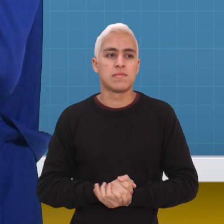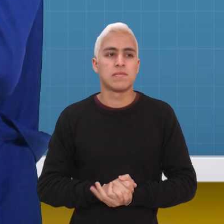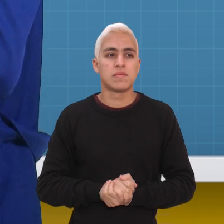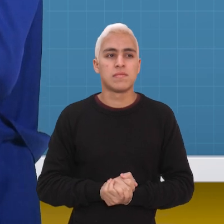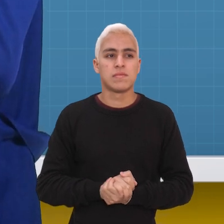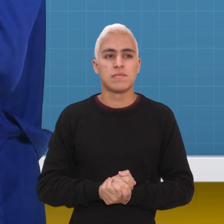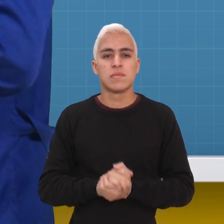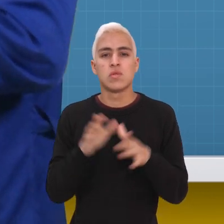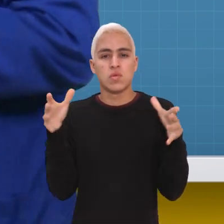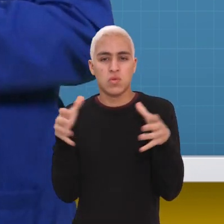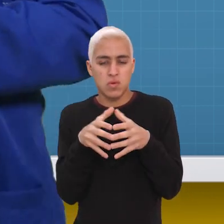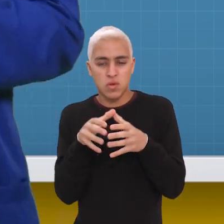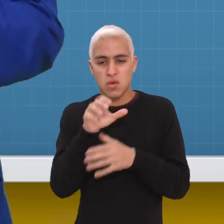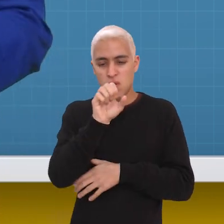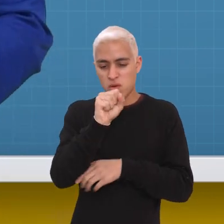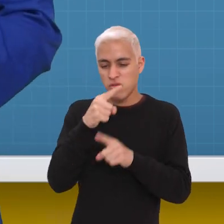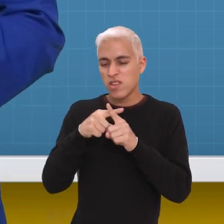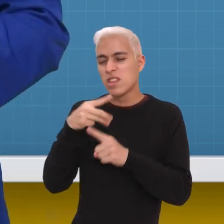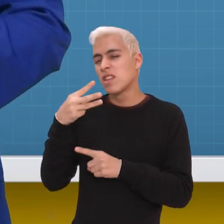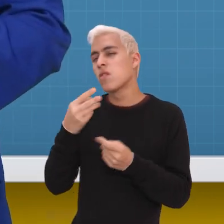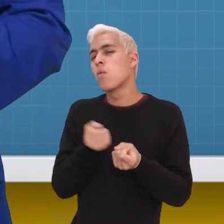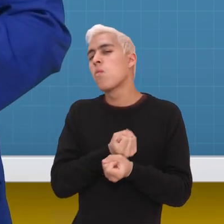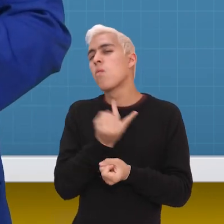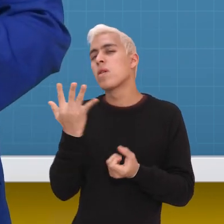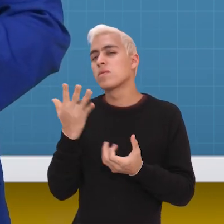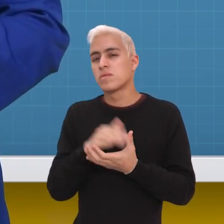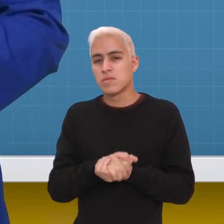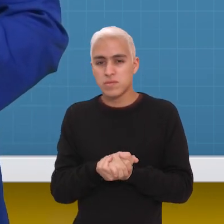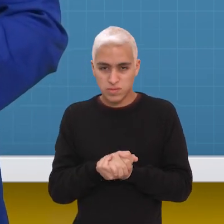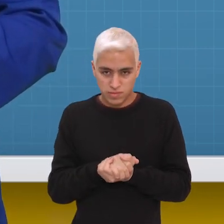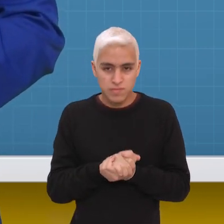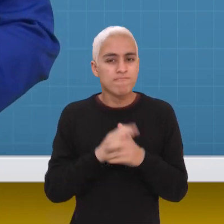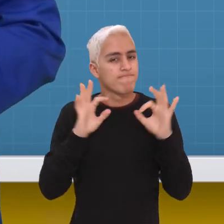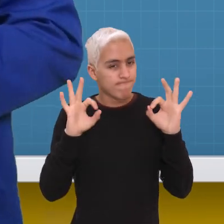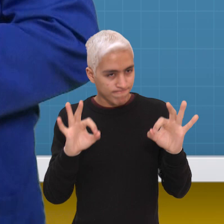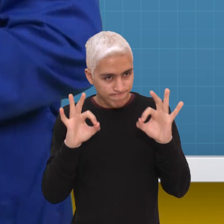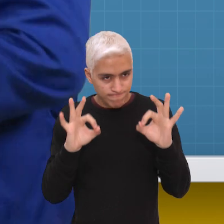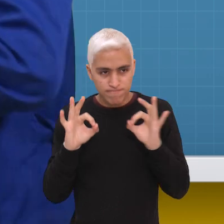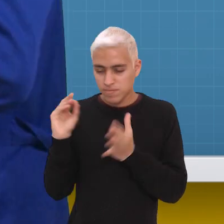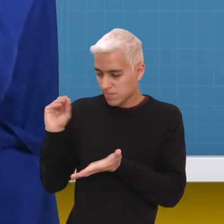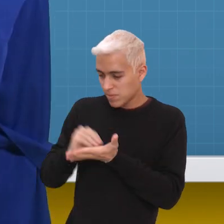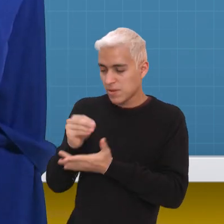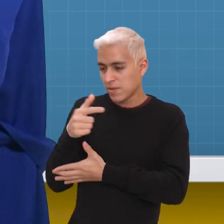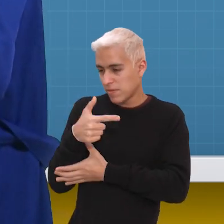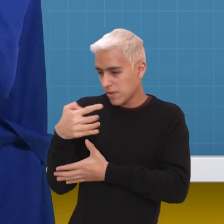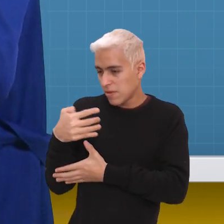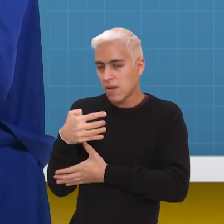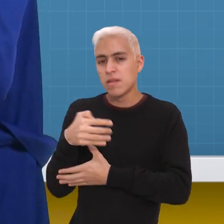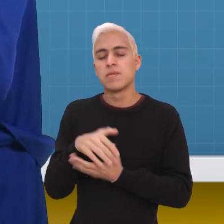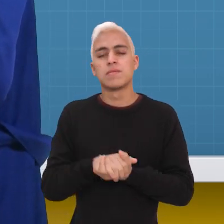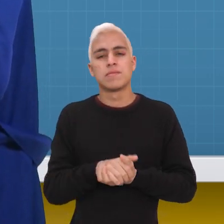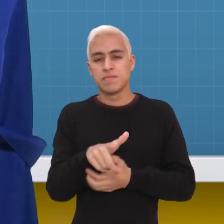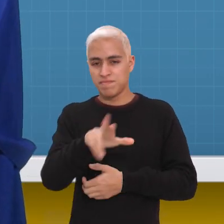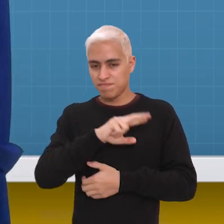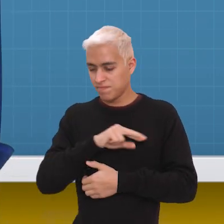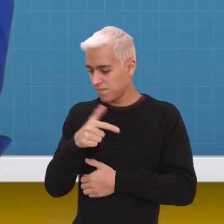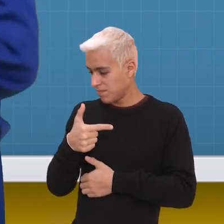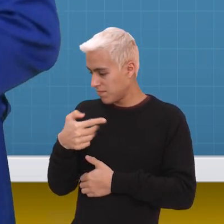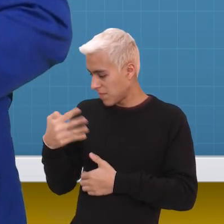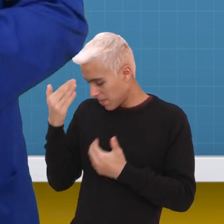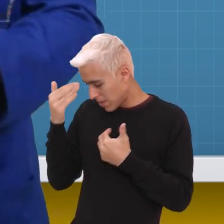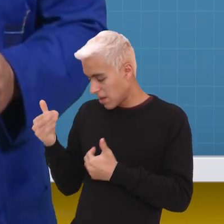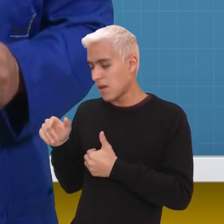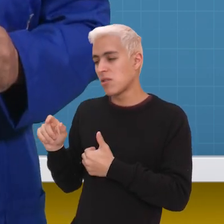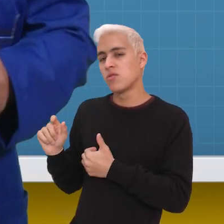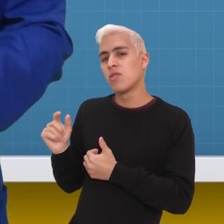Isso. Turma, quanto é 8 vezes 3 mesmo? Isso mesmo. Registra lá o 24 que eles disseram. Obrigado,